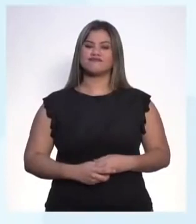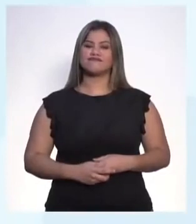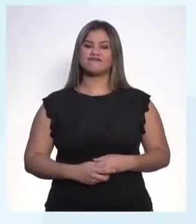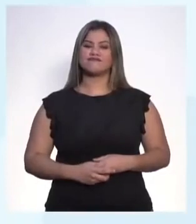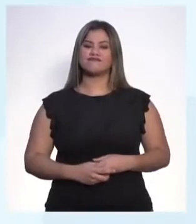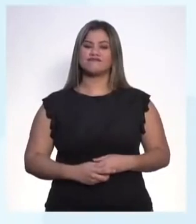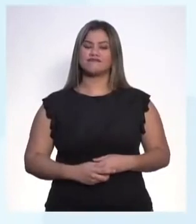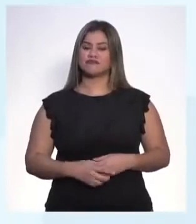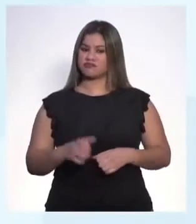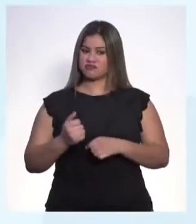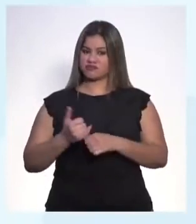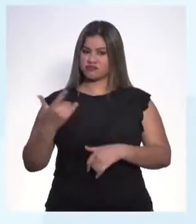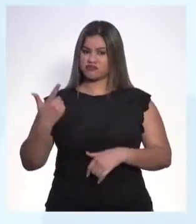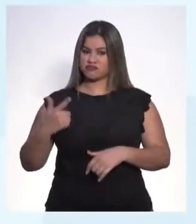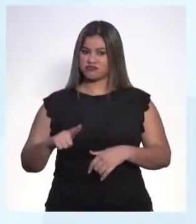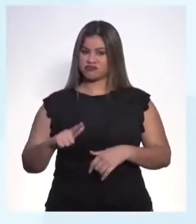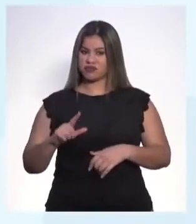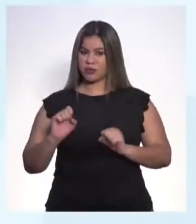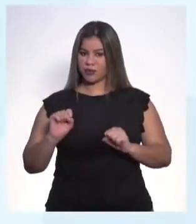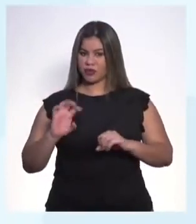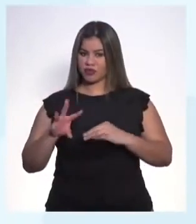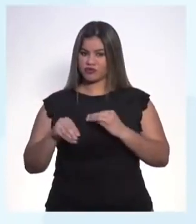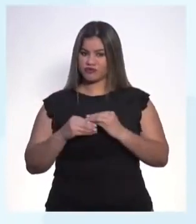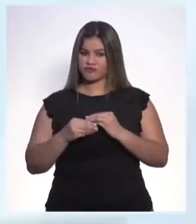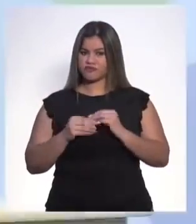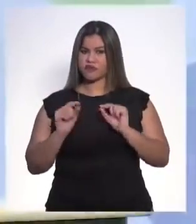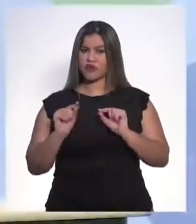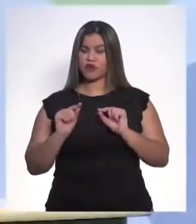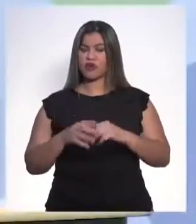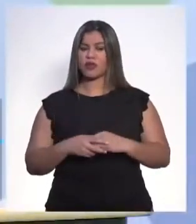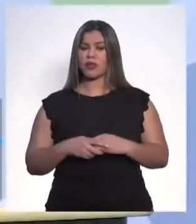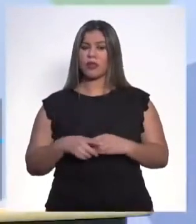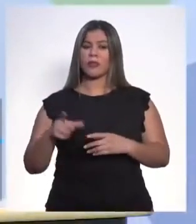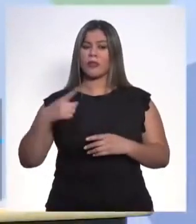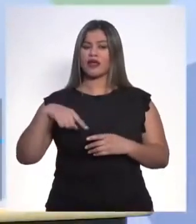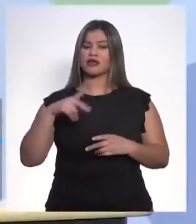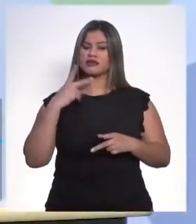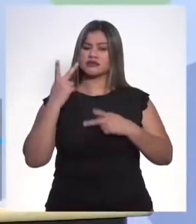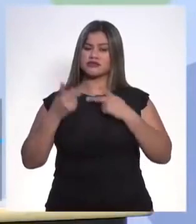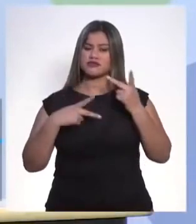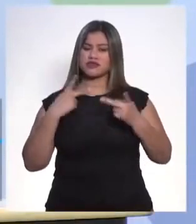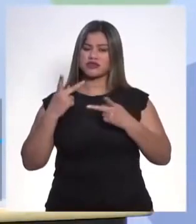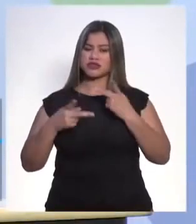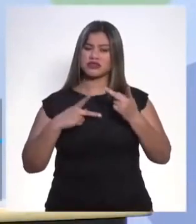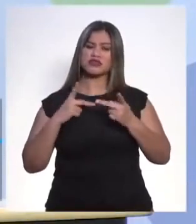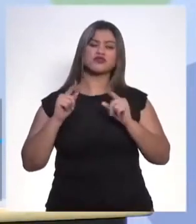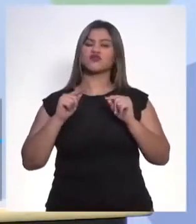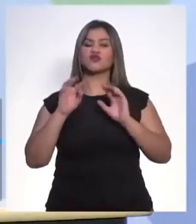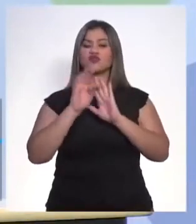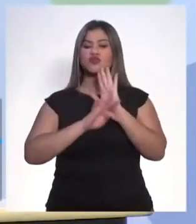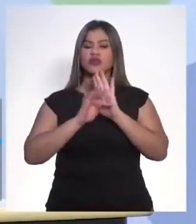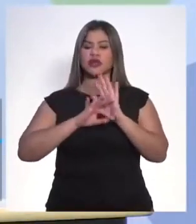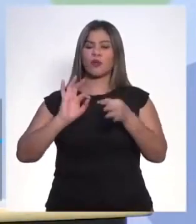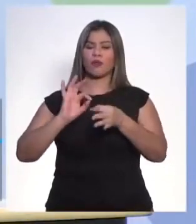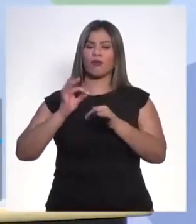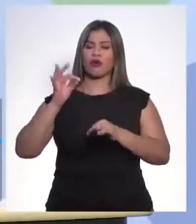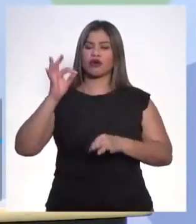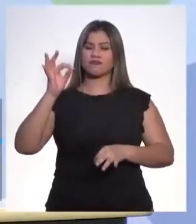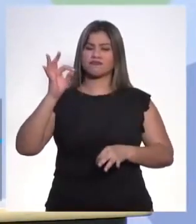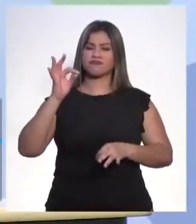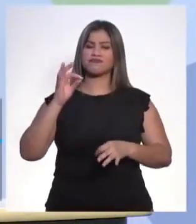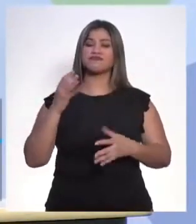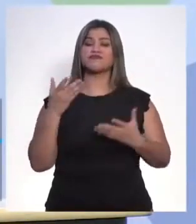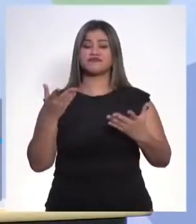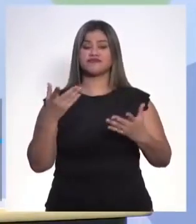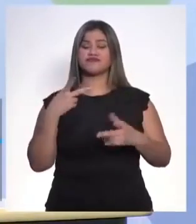mais alguma? Não. Não? Eu posso só Pode. acrescentar uma coisa? A gente está falando, eu vi comentários que o texto é muito longo, né? E você está